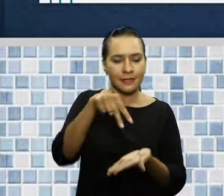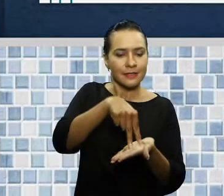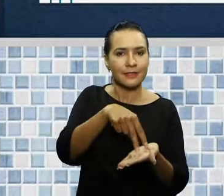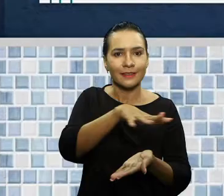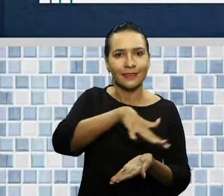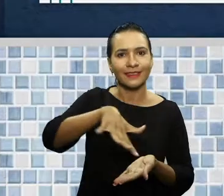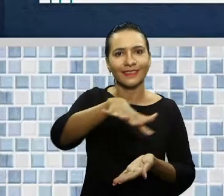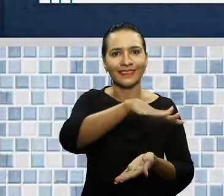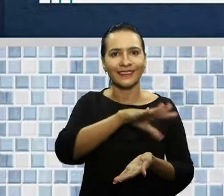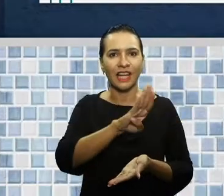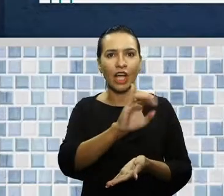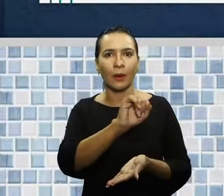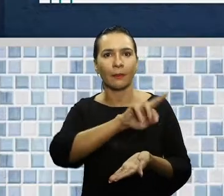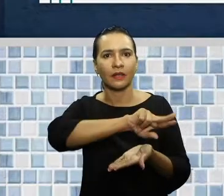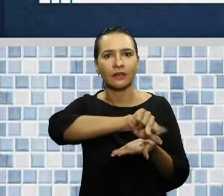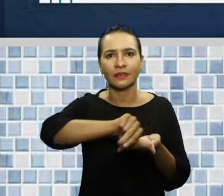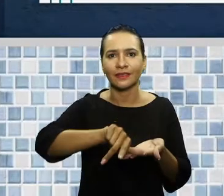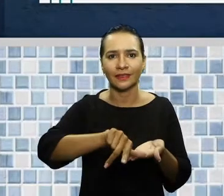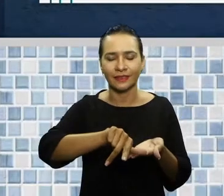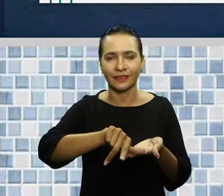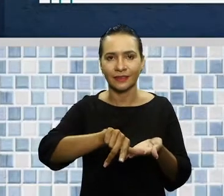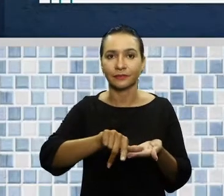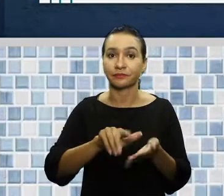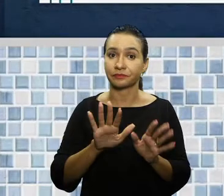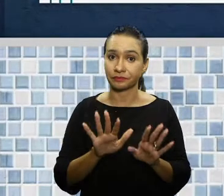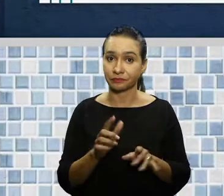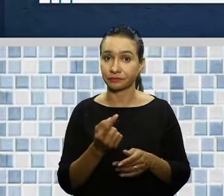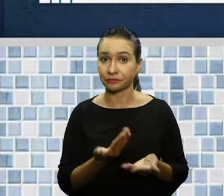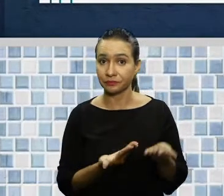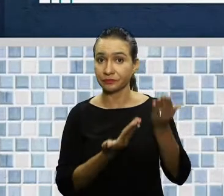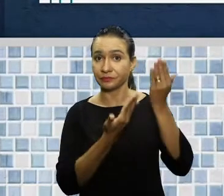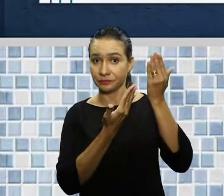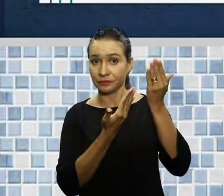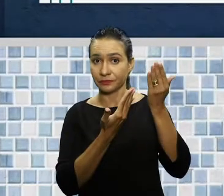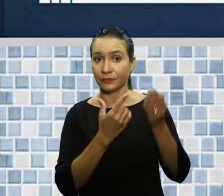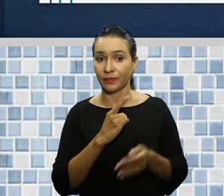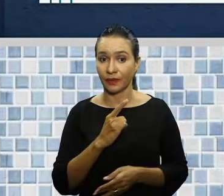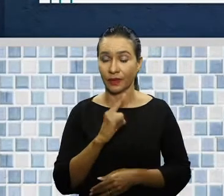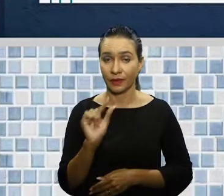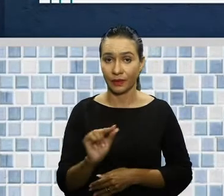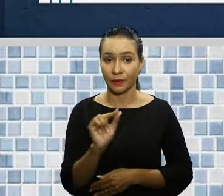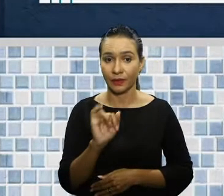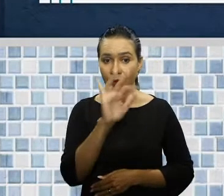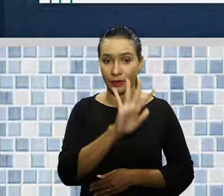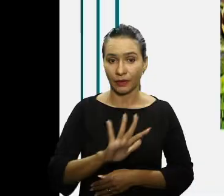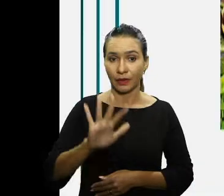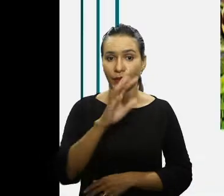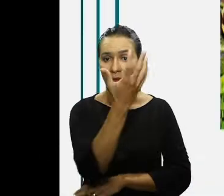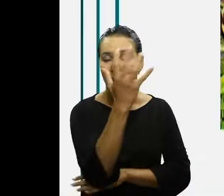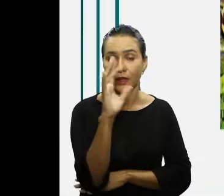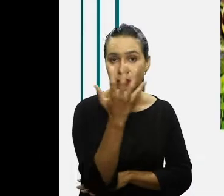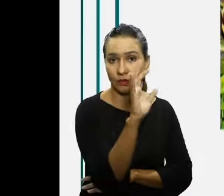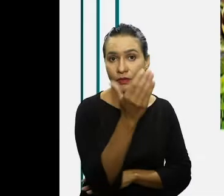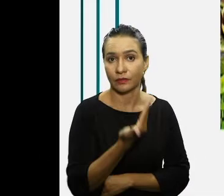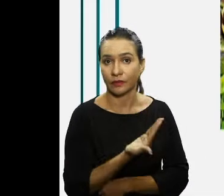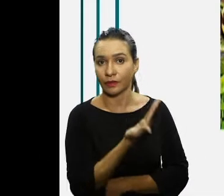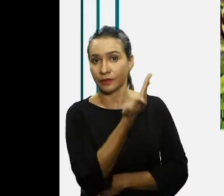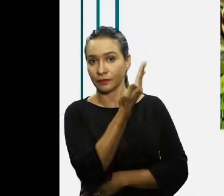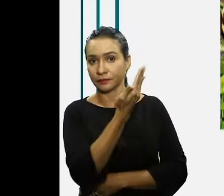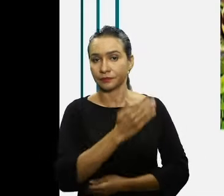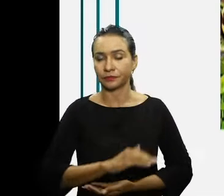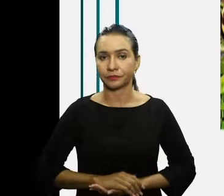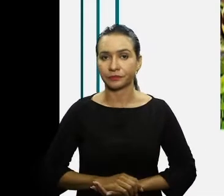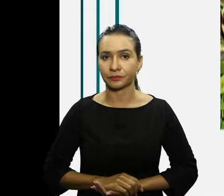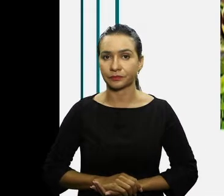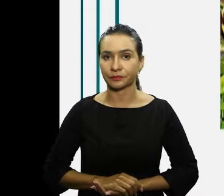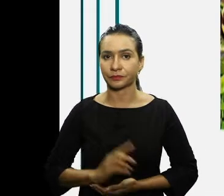não nos colocamos como parte da biodiversidade. Nesse slide 4, nós temos aí uma imagem de uma floresta onde